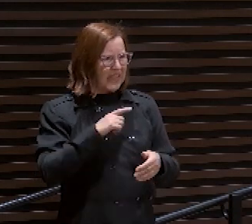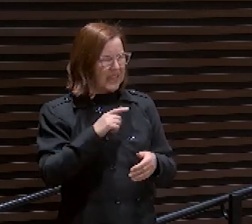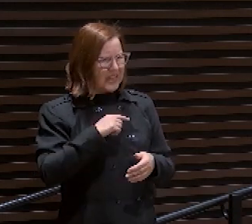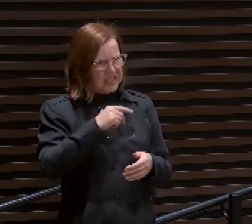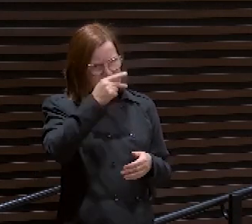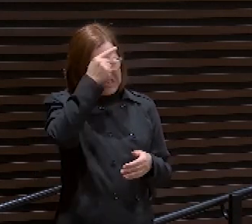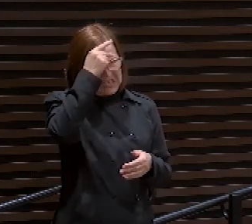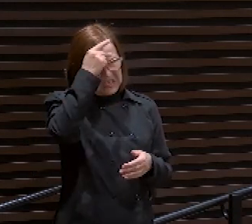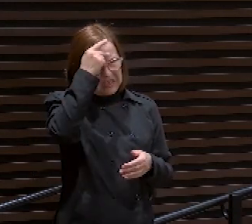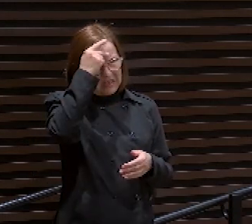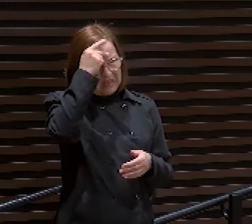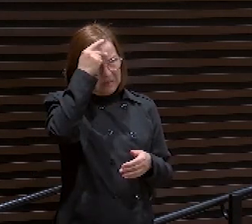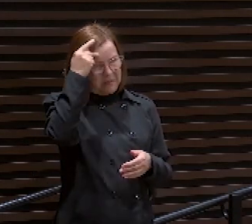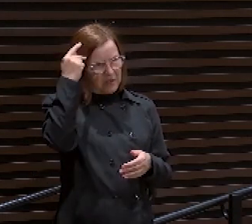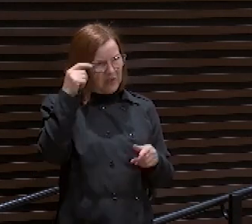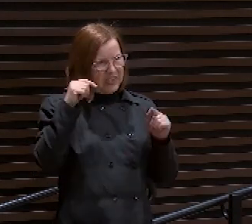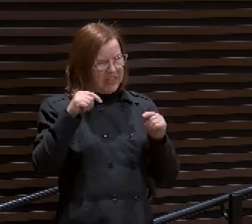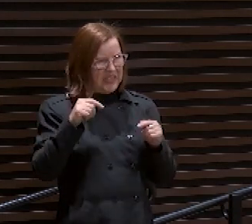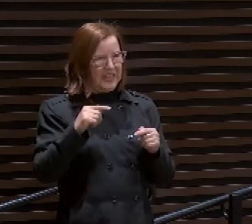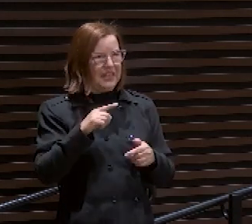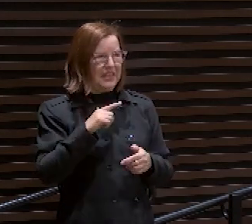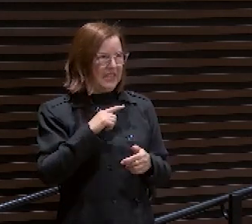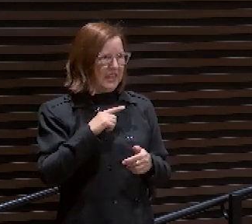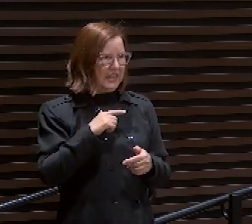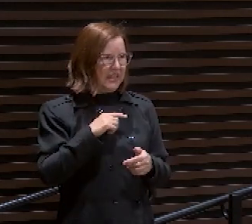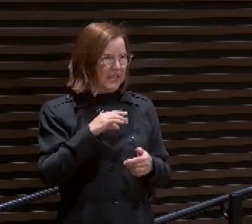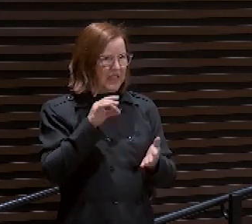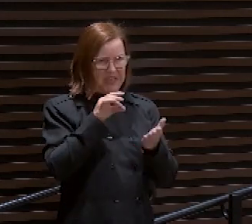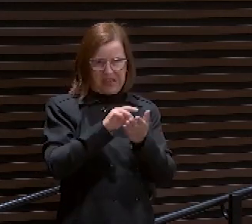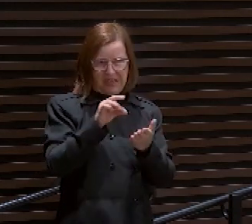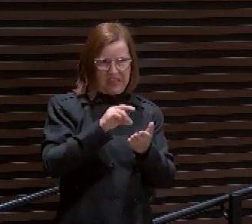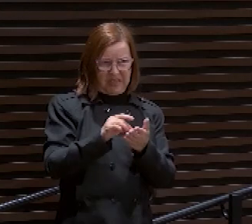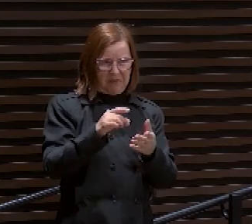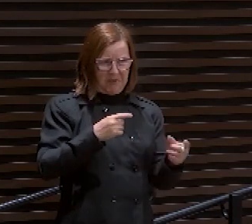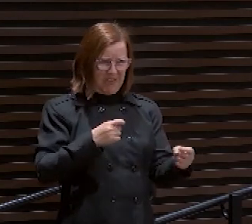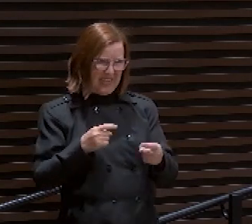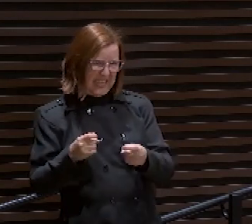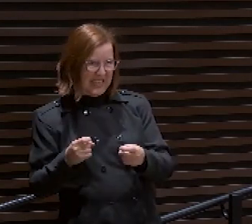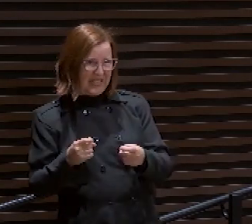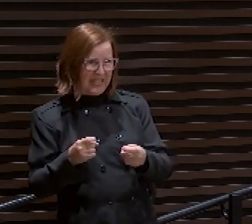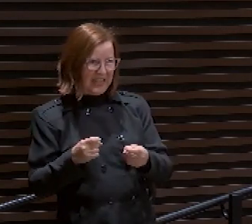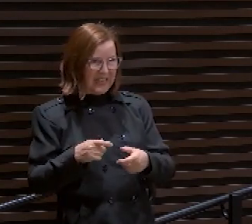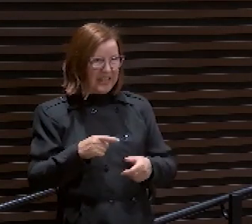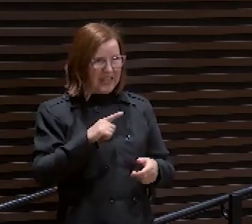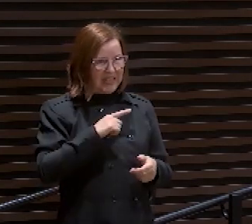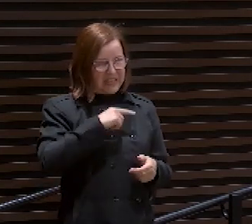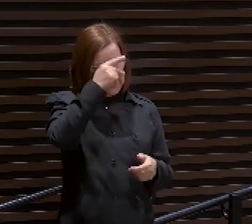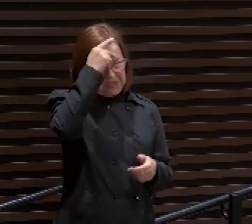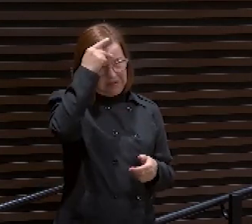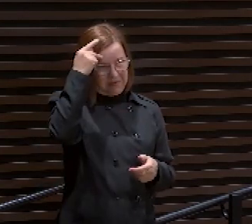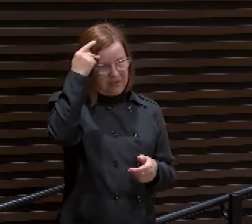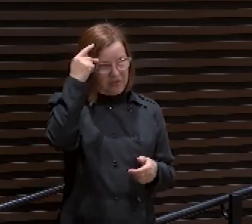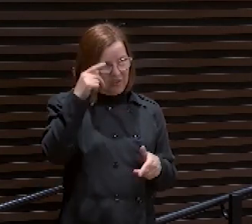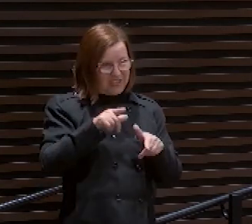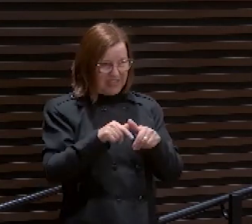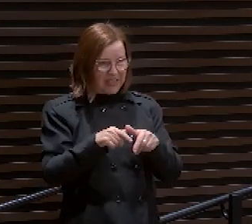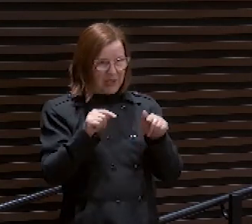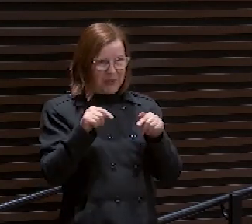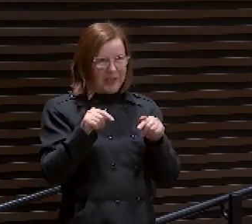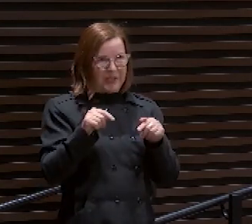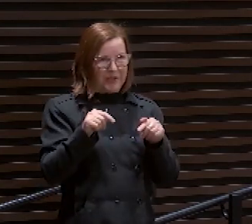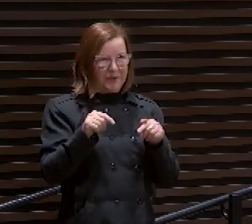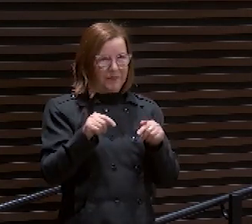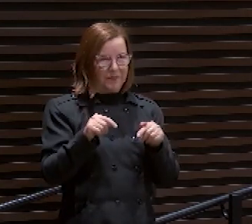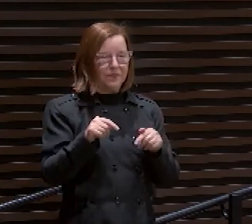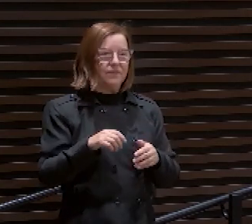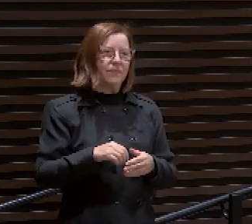bélico? Alguém aqui é israelita e ainda vive em guerra? Graças a Deus não. Então